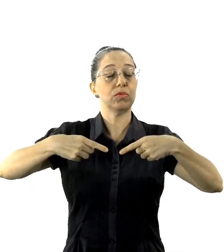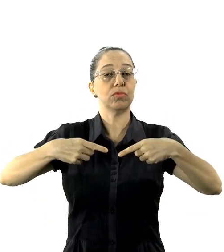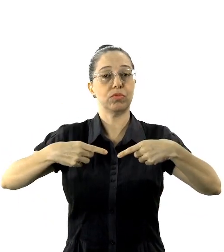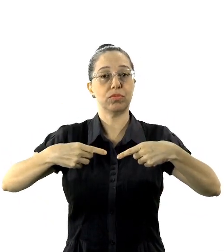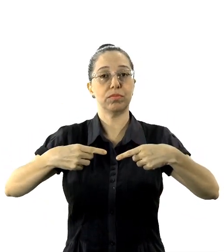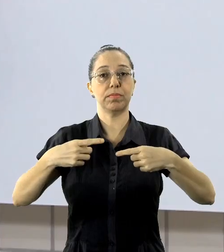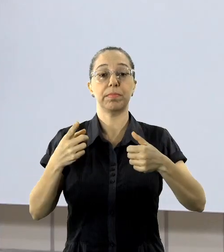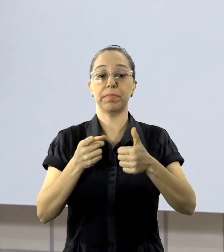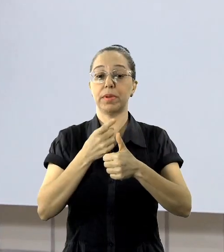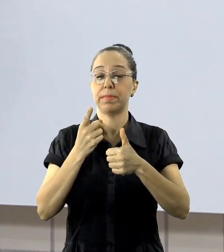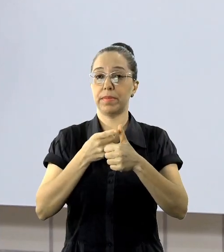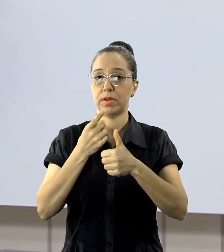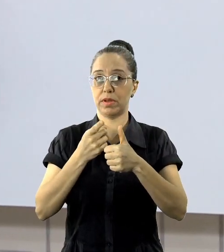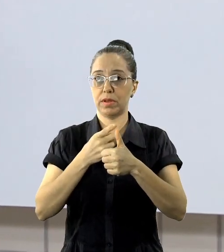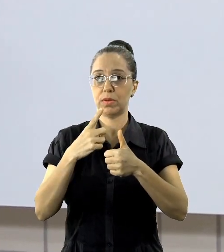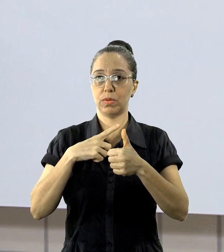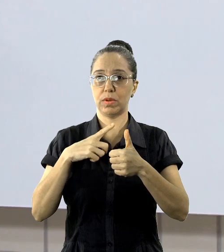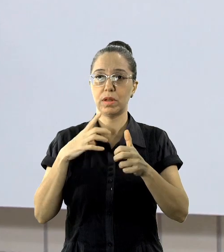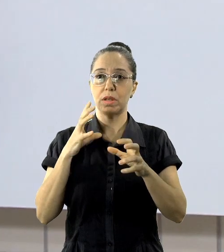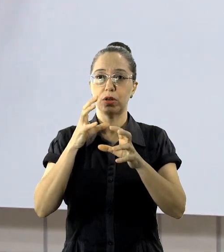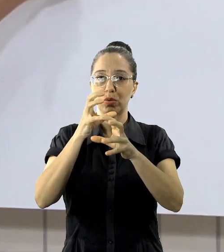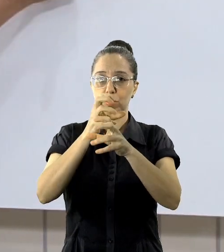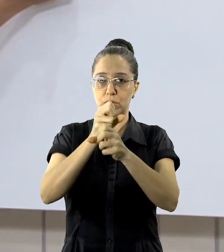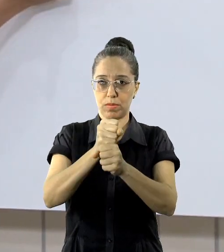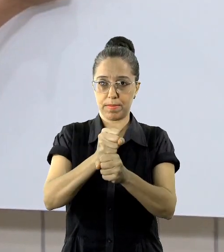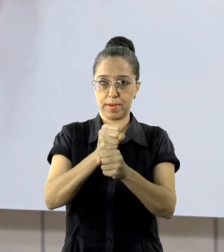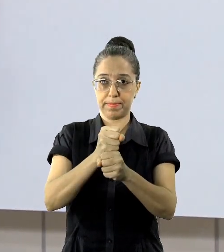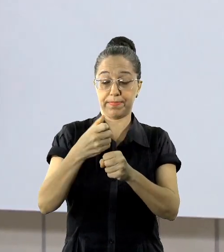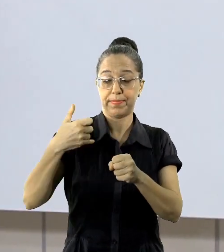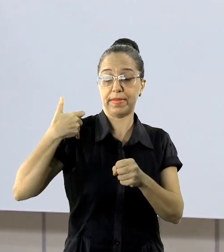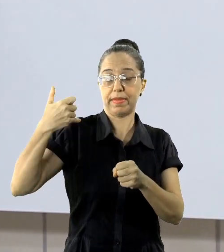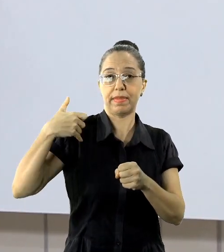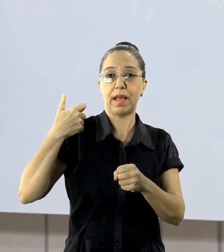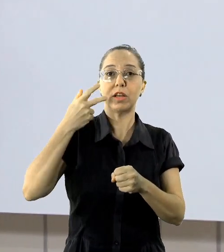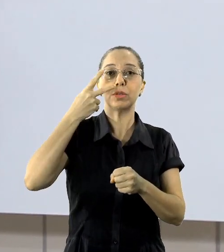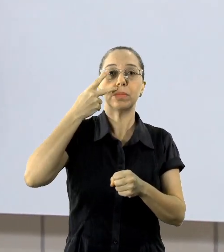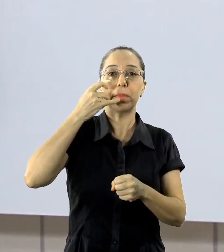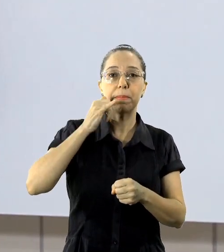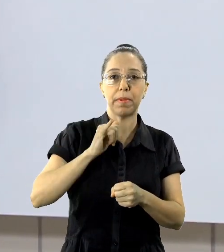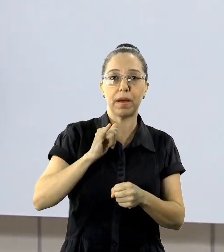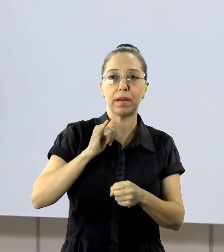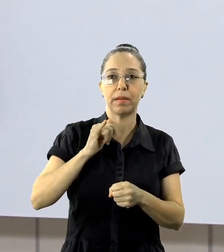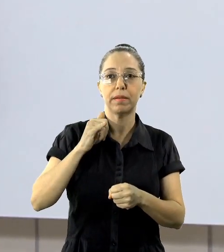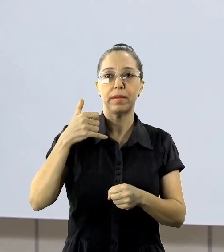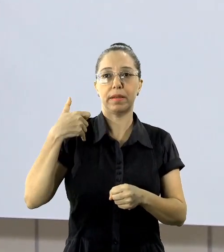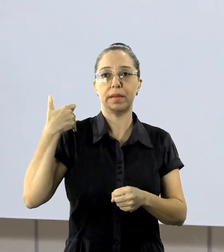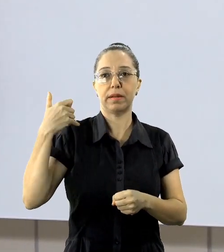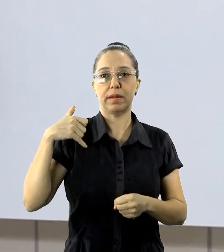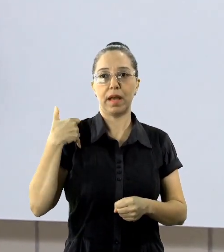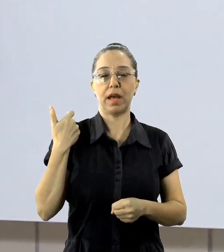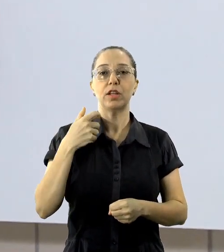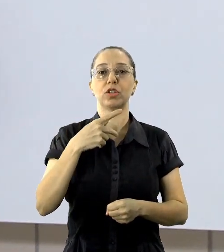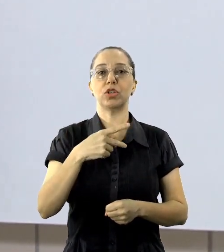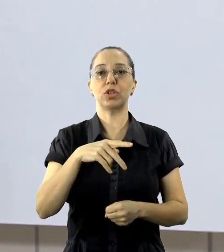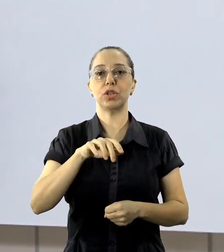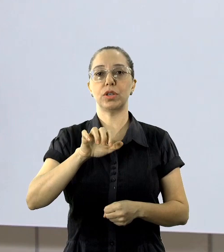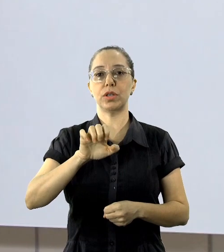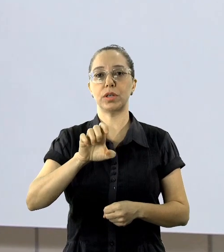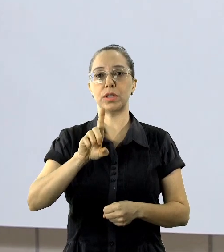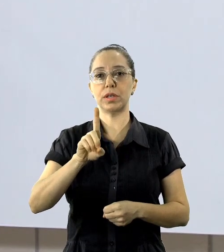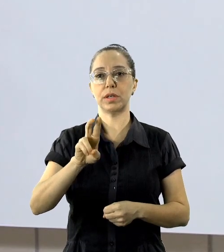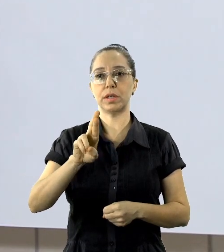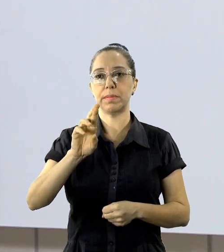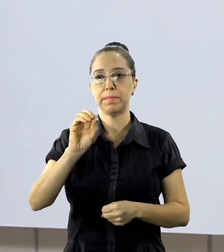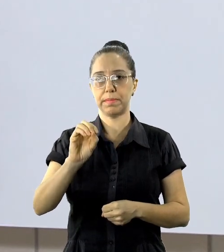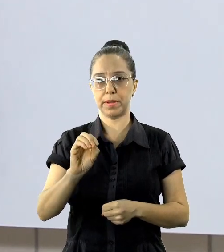questão, nós somamos a idade do pai de Pedro com a idade de Pedro